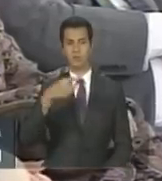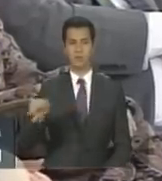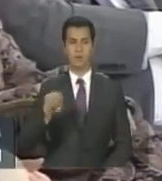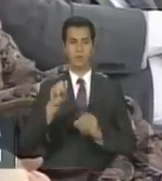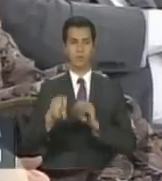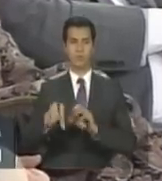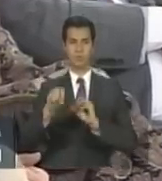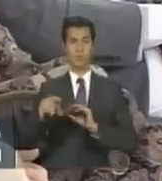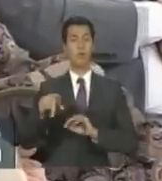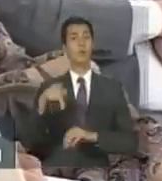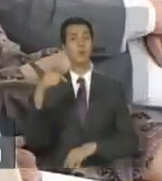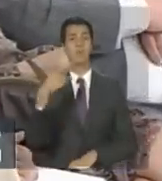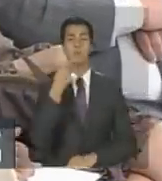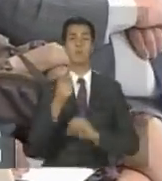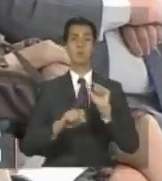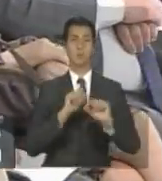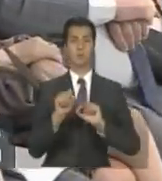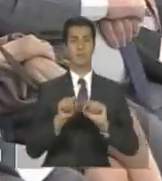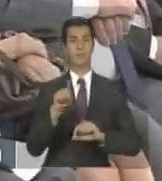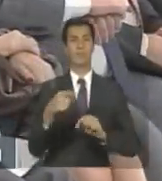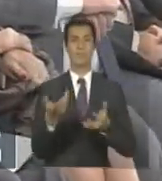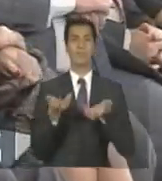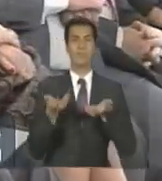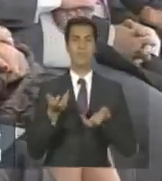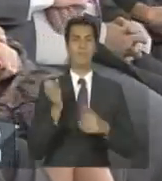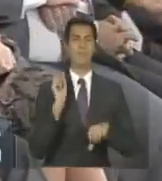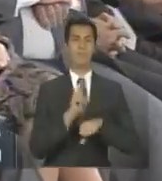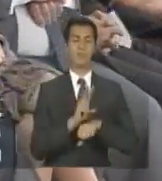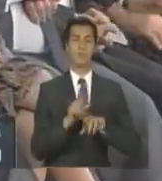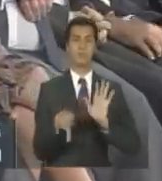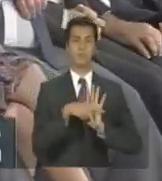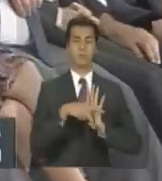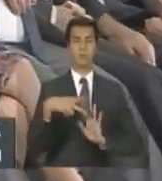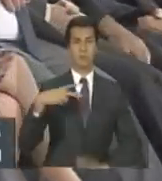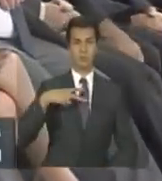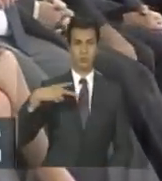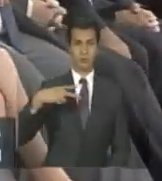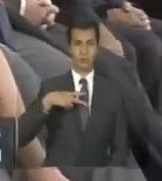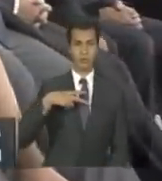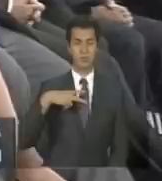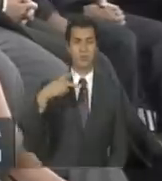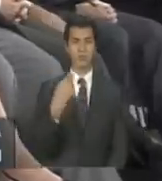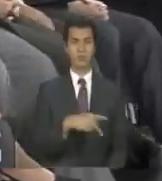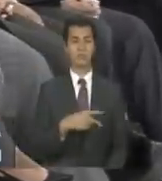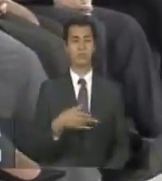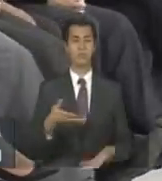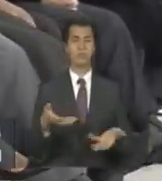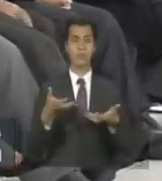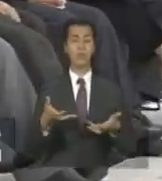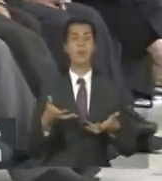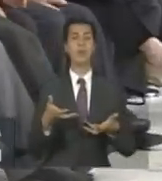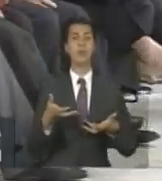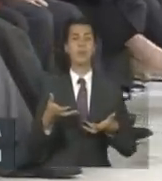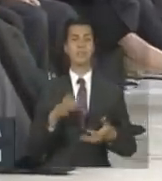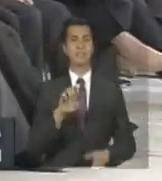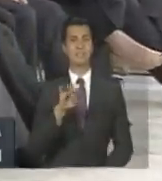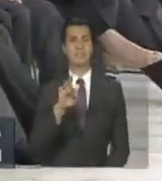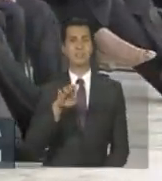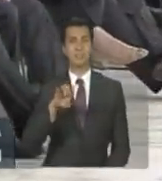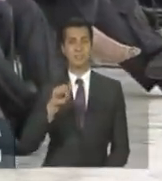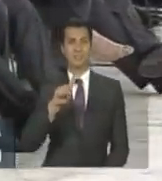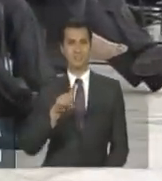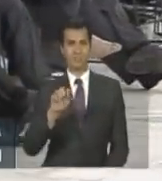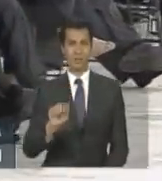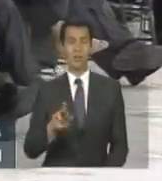que pretendia estatizar vagas das universidades particulares. Aquilo dá uma confusão enorme na